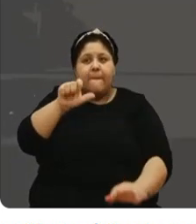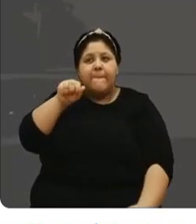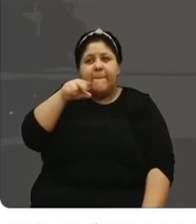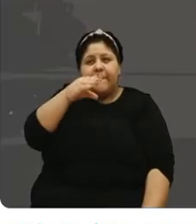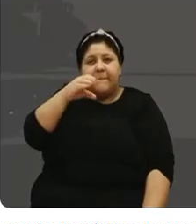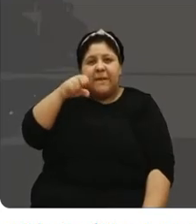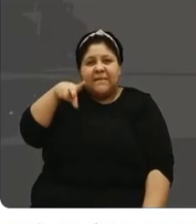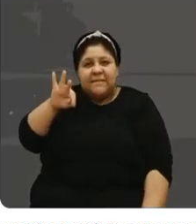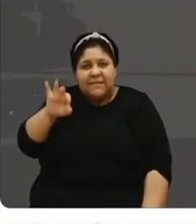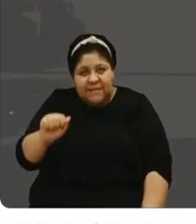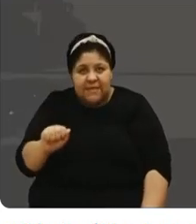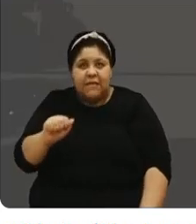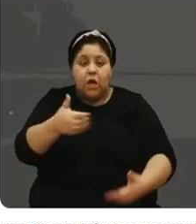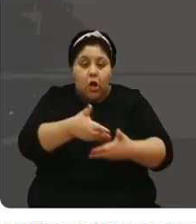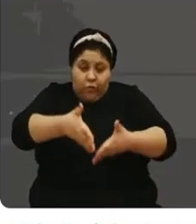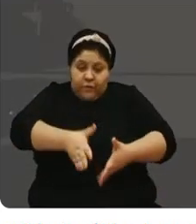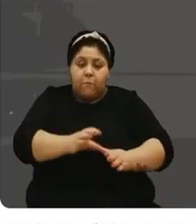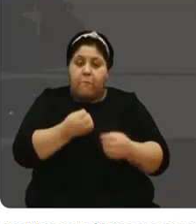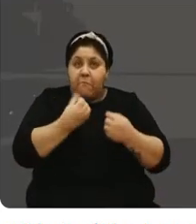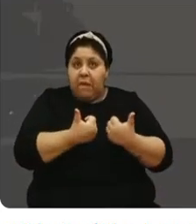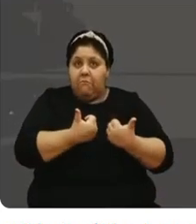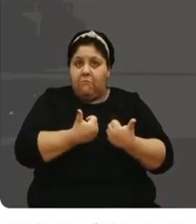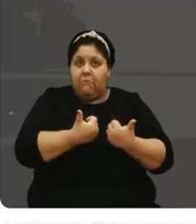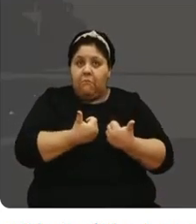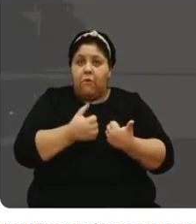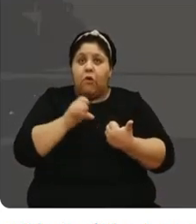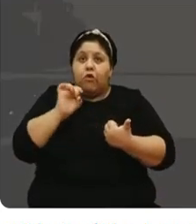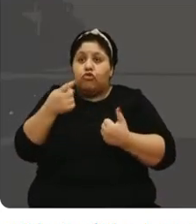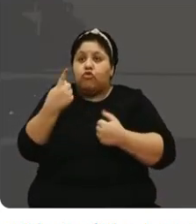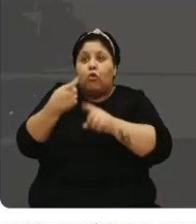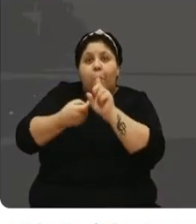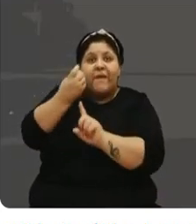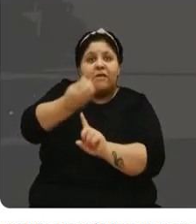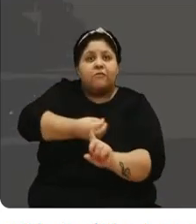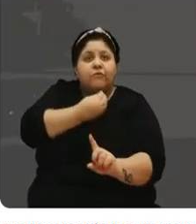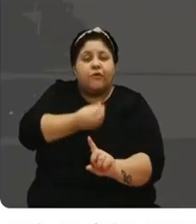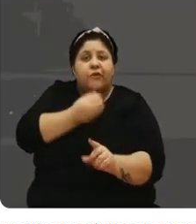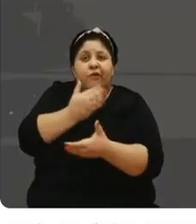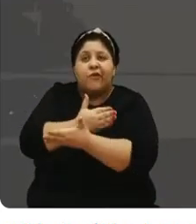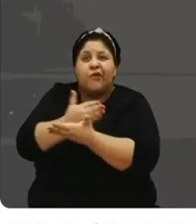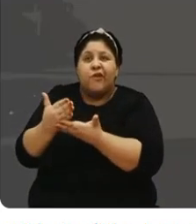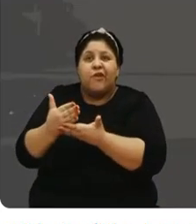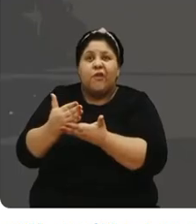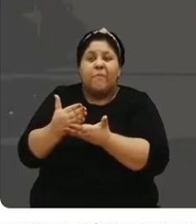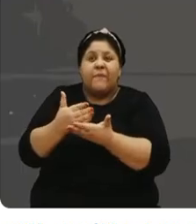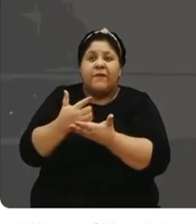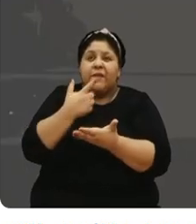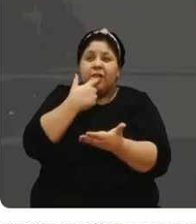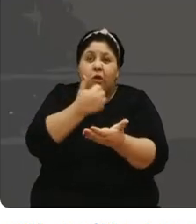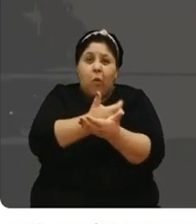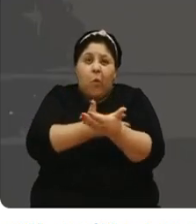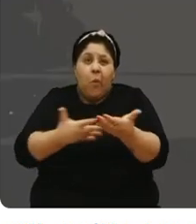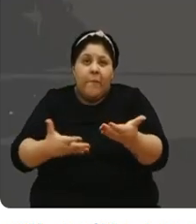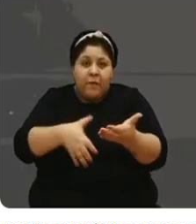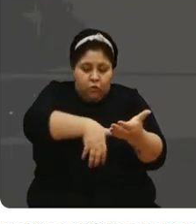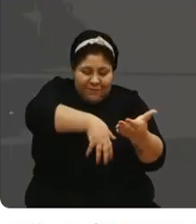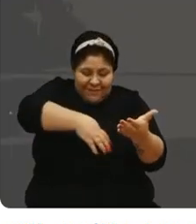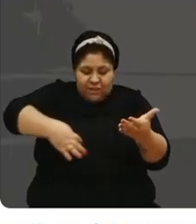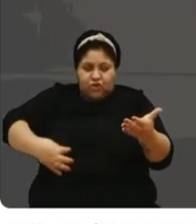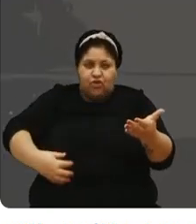placenta. O neném nasceu bem. Só que com 1 mês de vida, ele começou a sangrar o